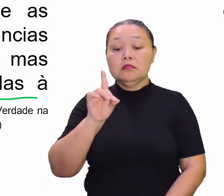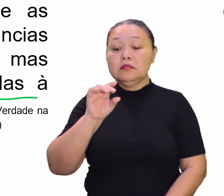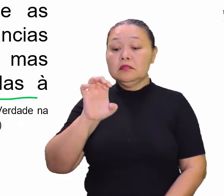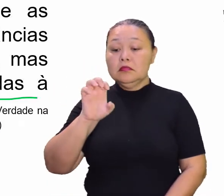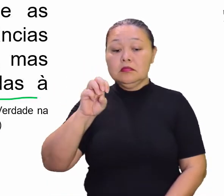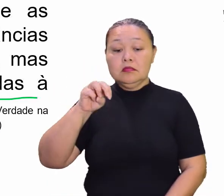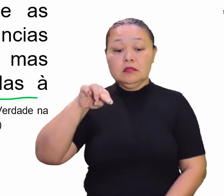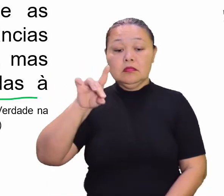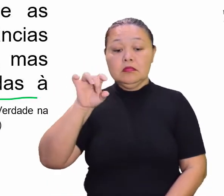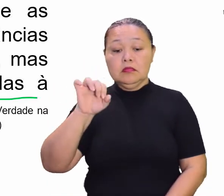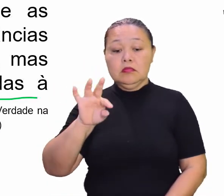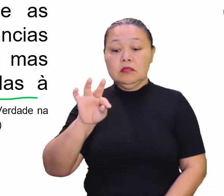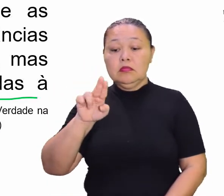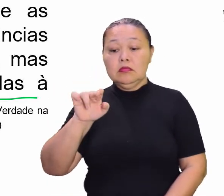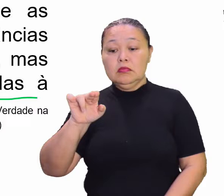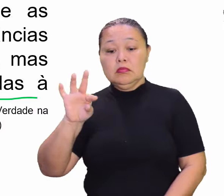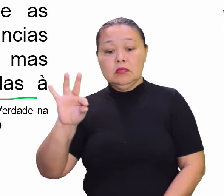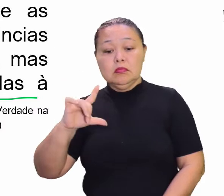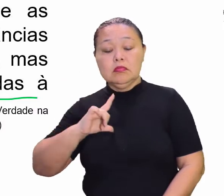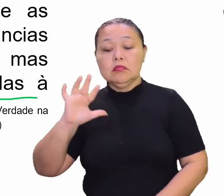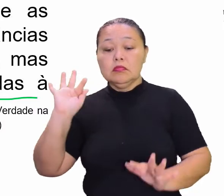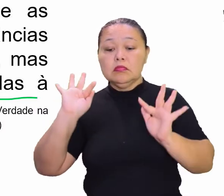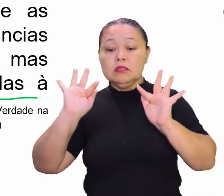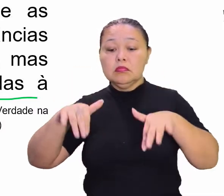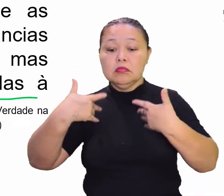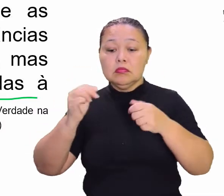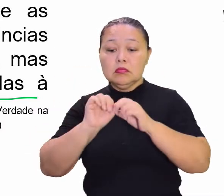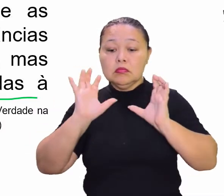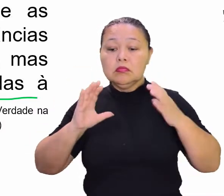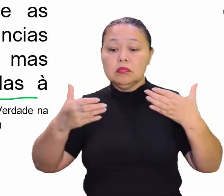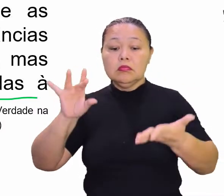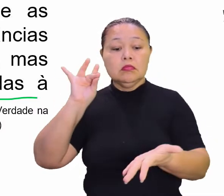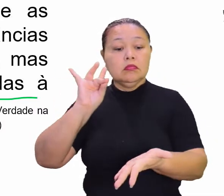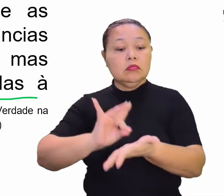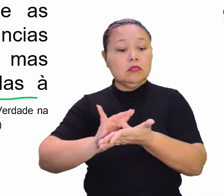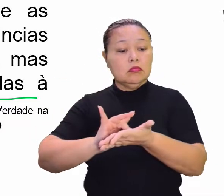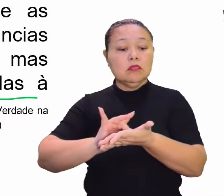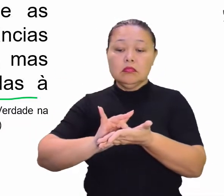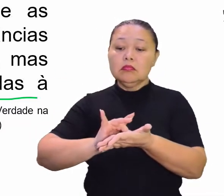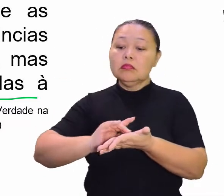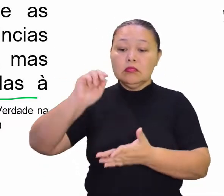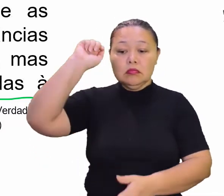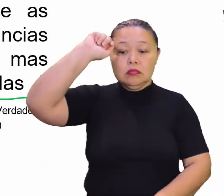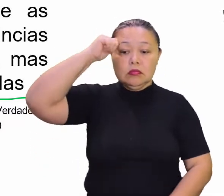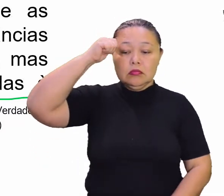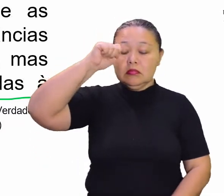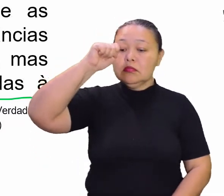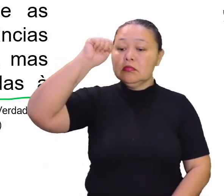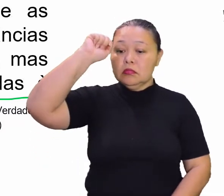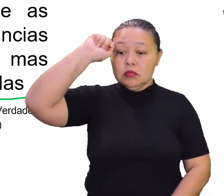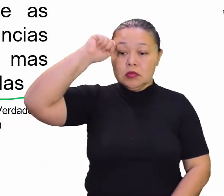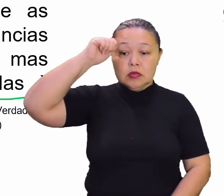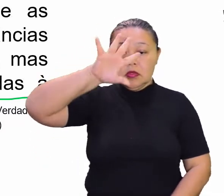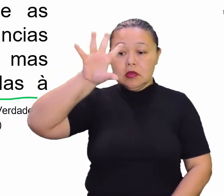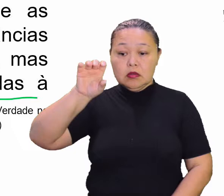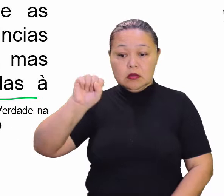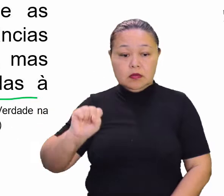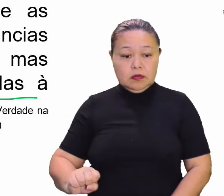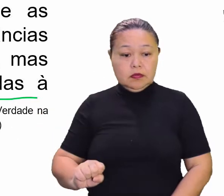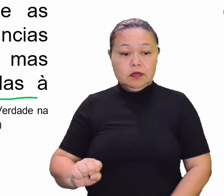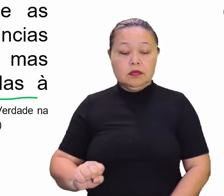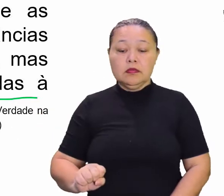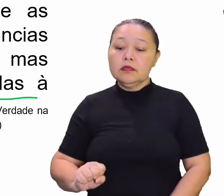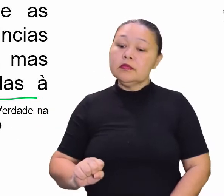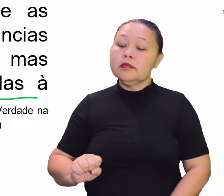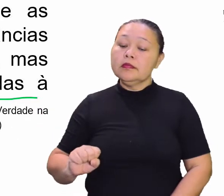no encerramento da Comissão da Verdade na África do Sul. Então, realmente um texto lindo que está